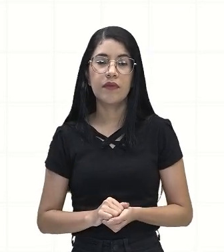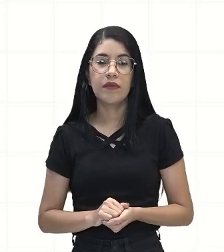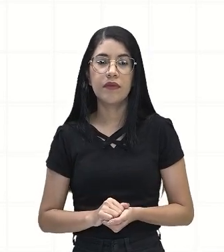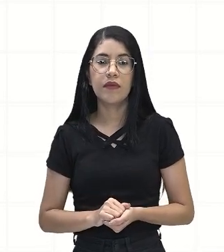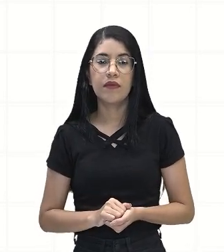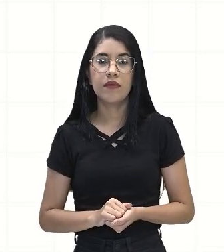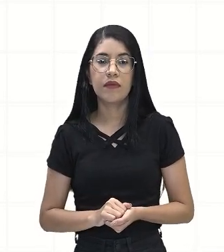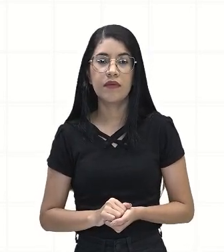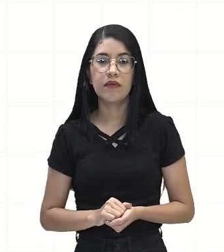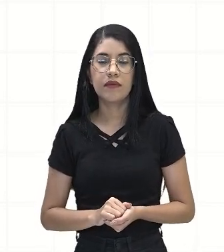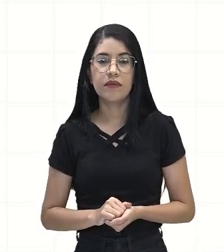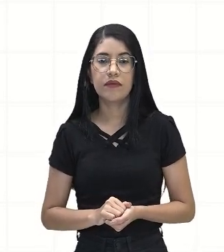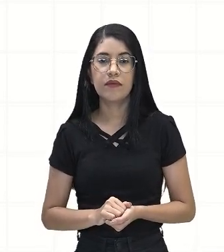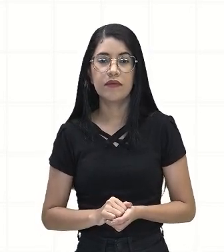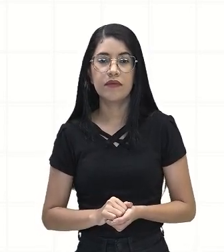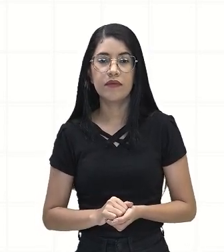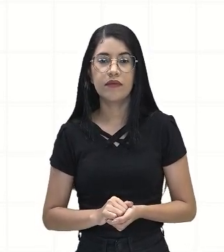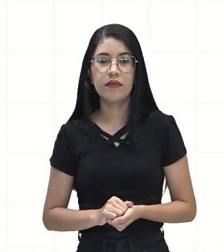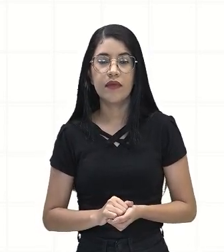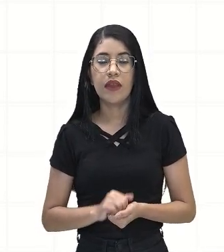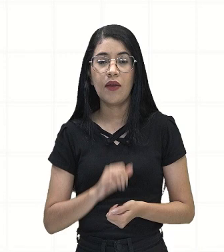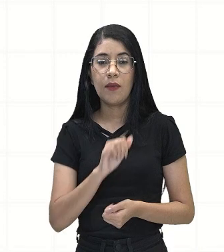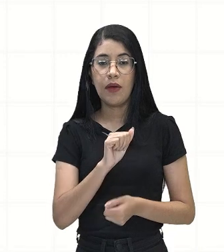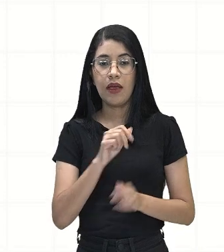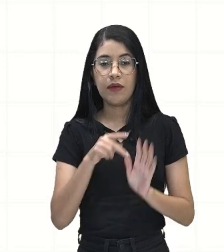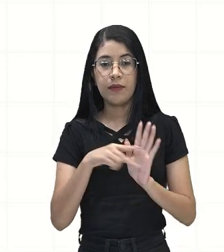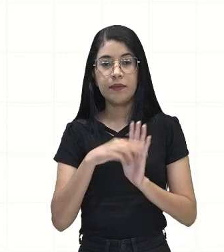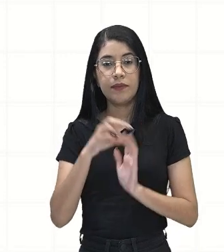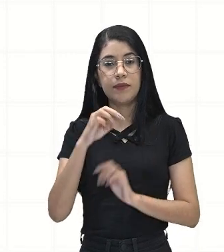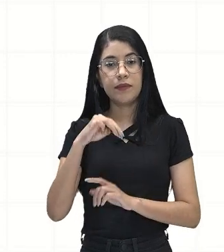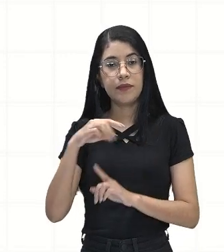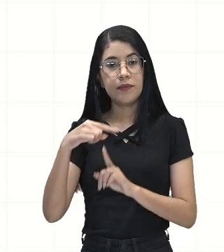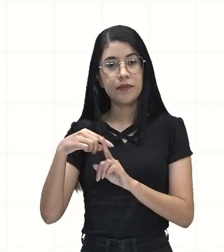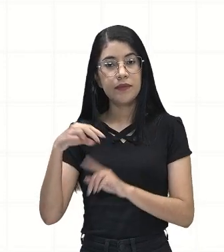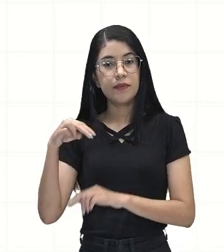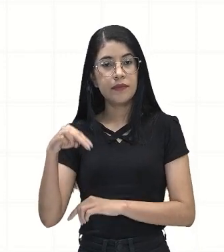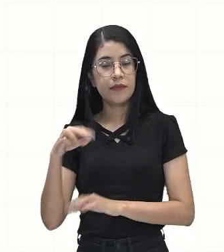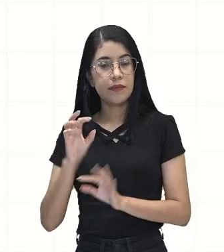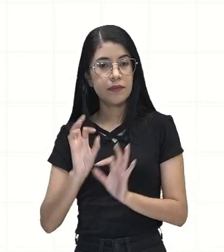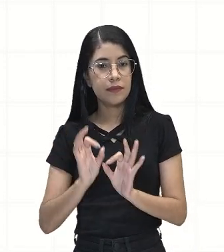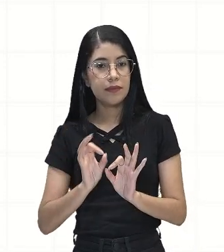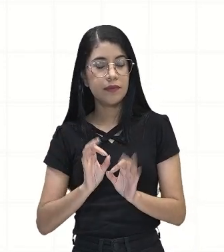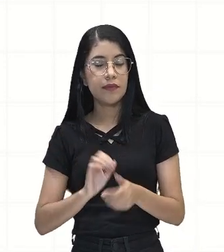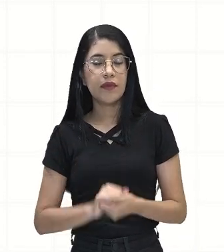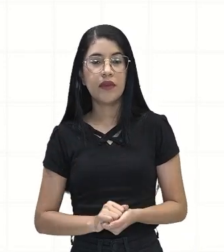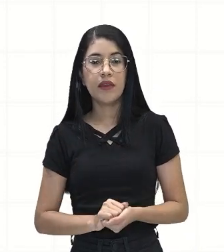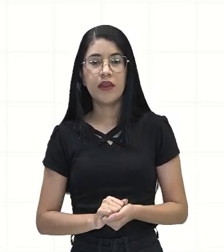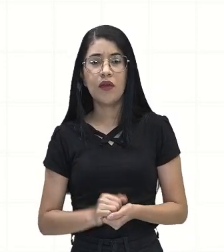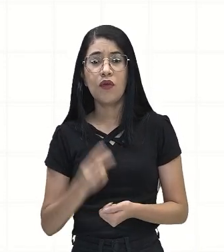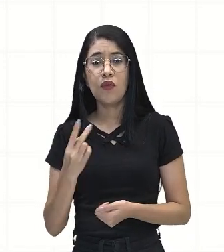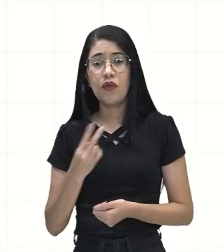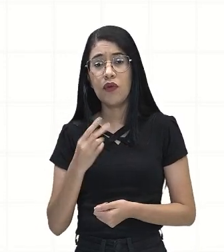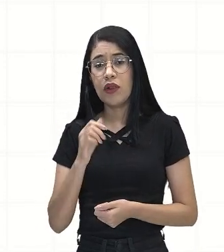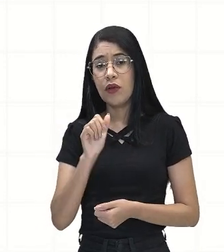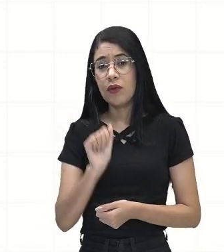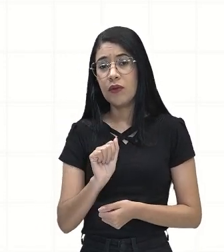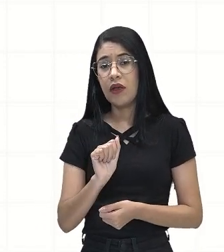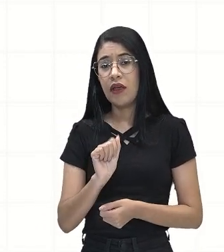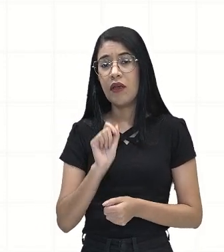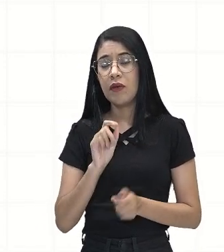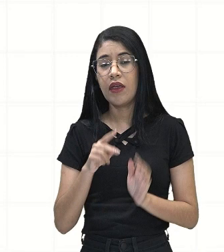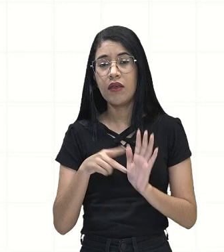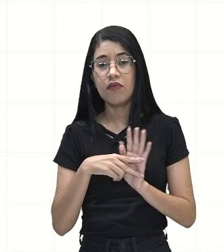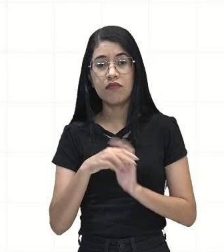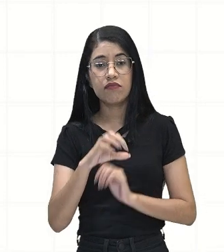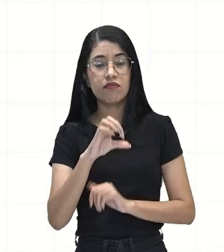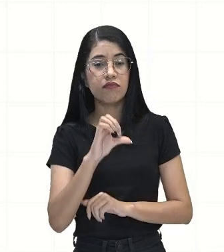M mais N. Ok? Muito bem. Eu sei quanto que mede o A. o A mede 9. Então, 9